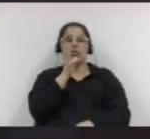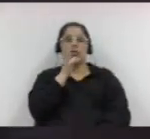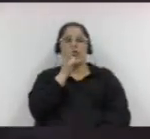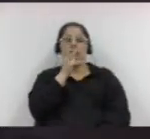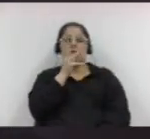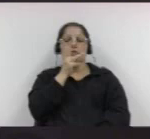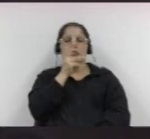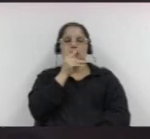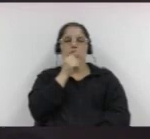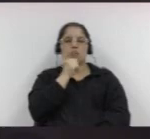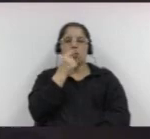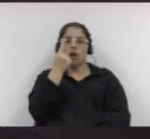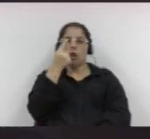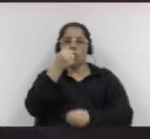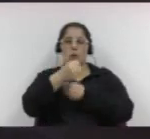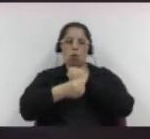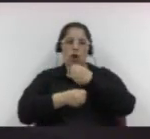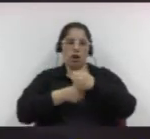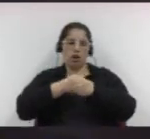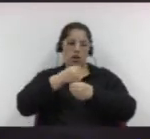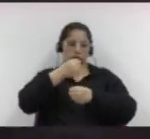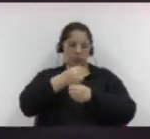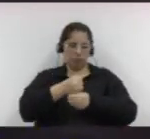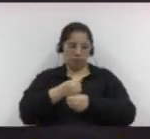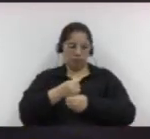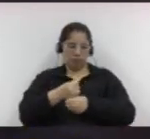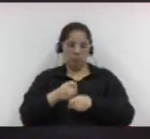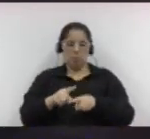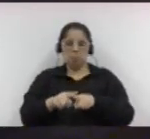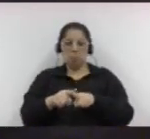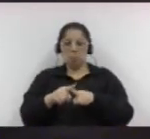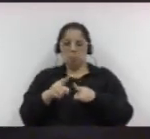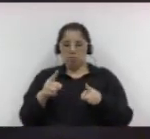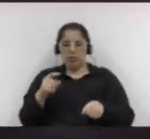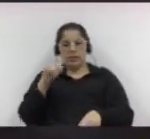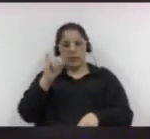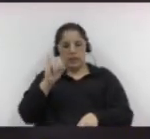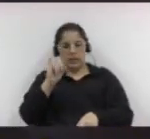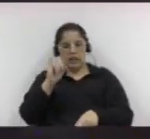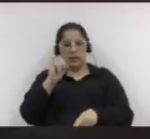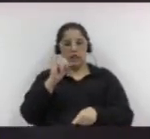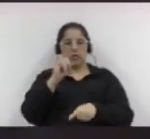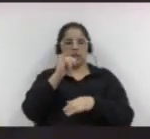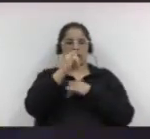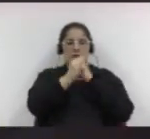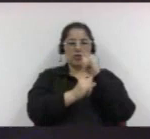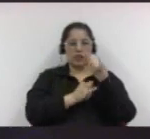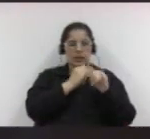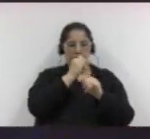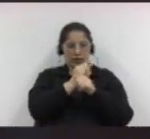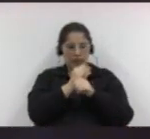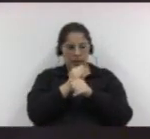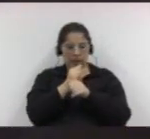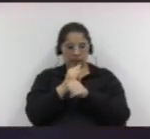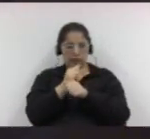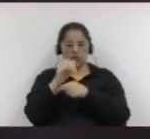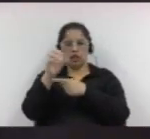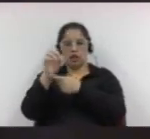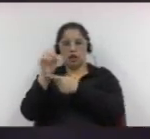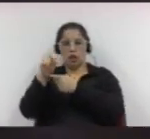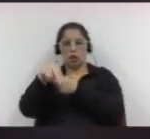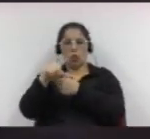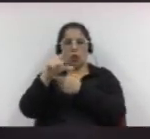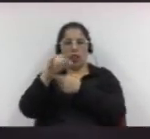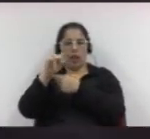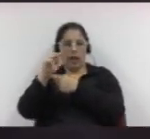aprovação, quando digital, ela não passa de 15 dias, porque os comuniques também são digitais. E eu